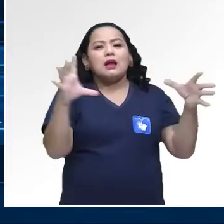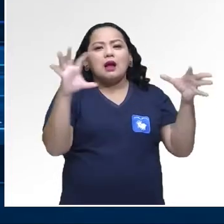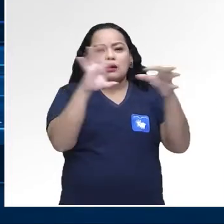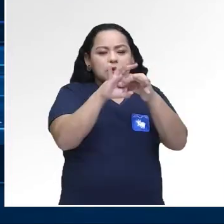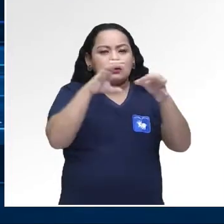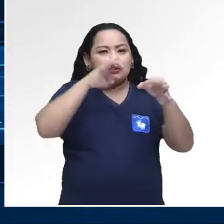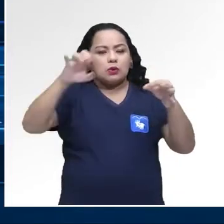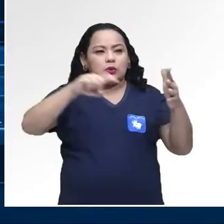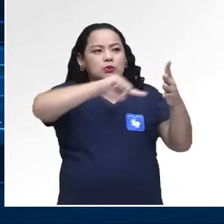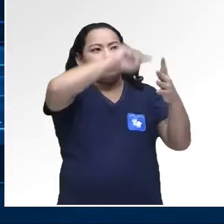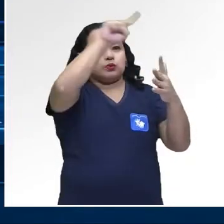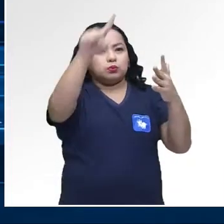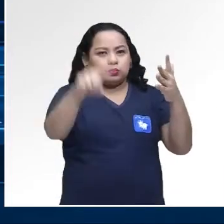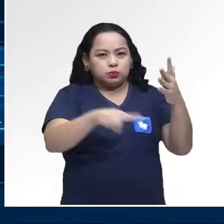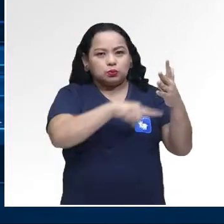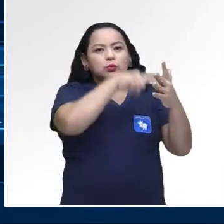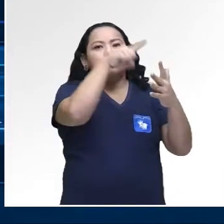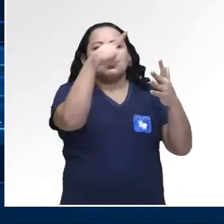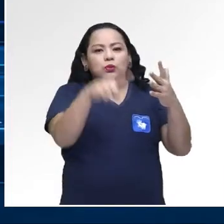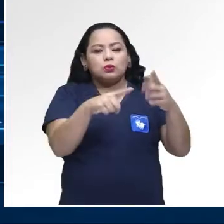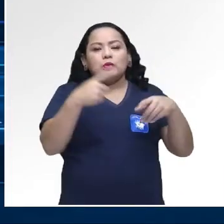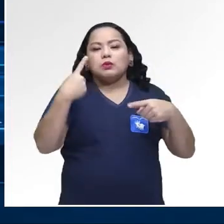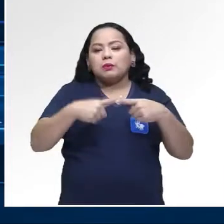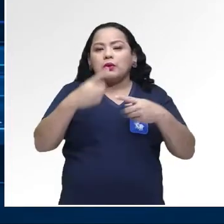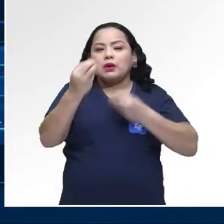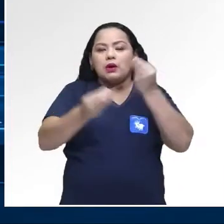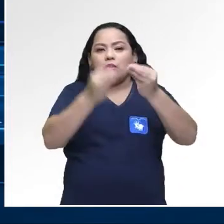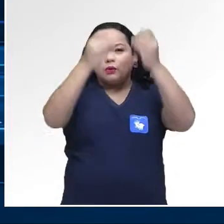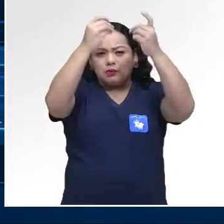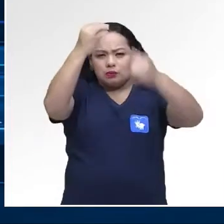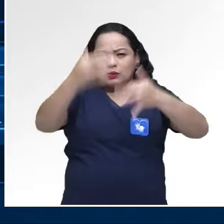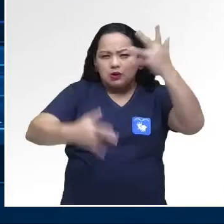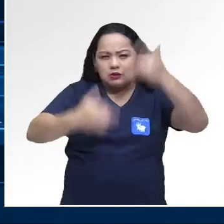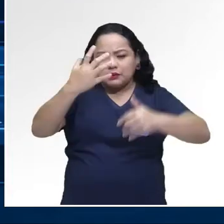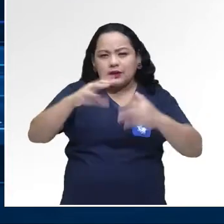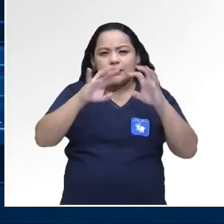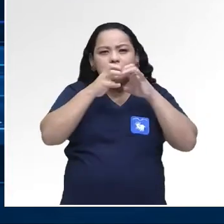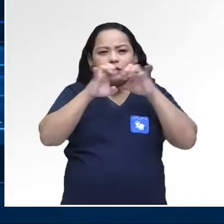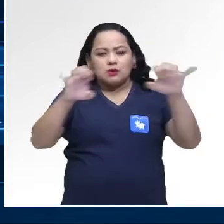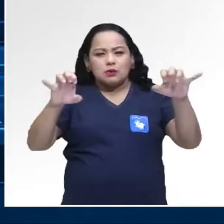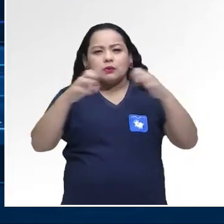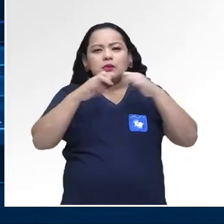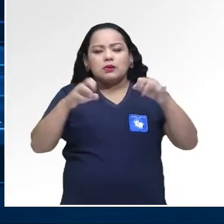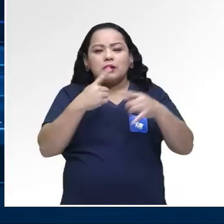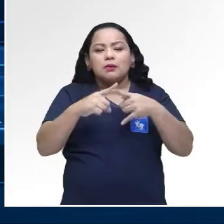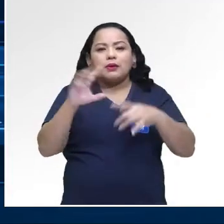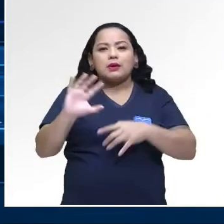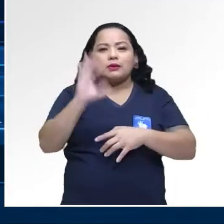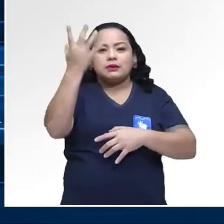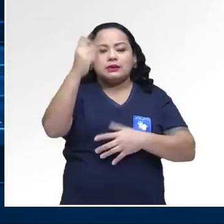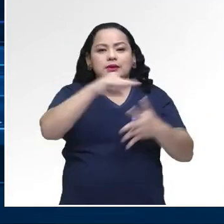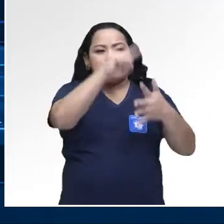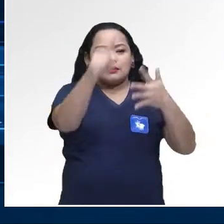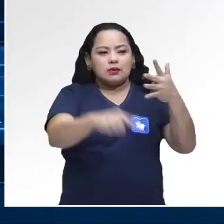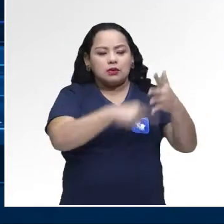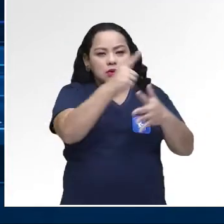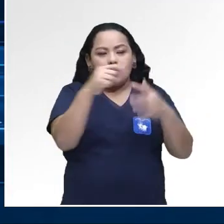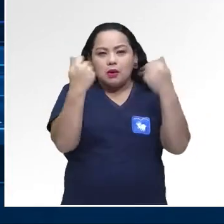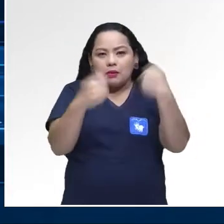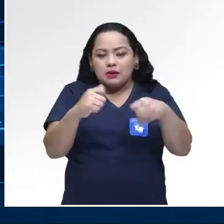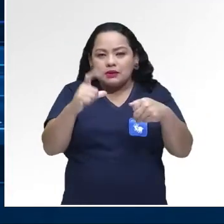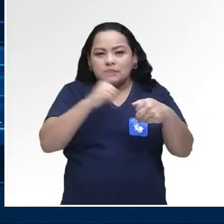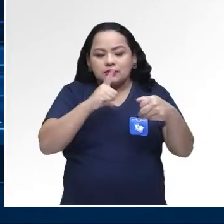circuito passa, tá? Então, essa é a definição de circuito elétrico e para que tenha esse circuito, é necessário que tenha essa